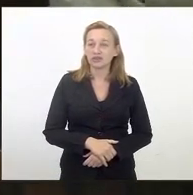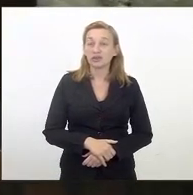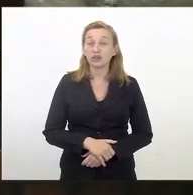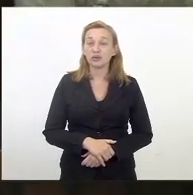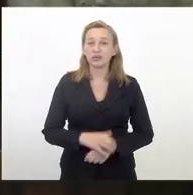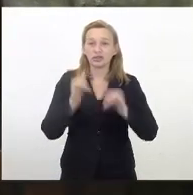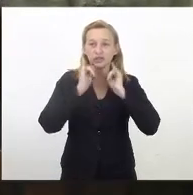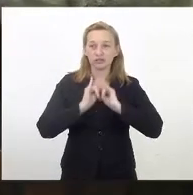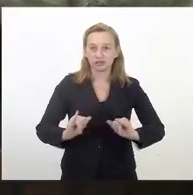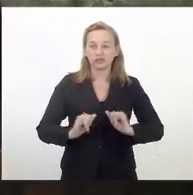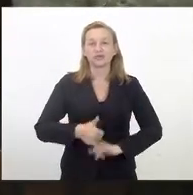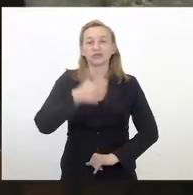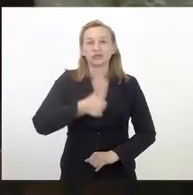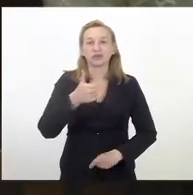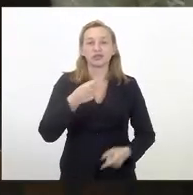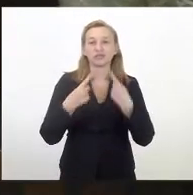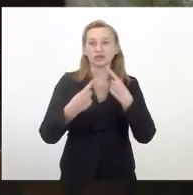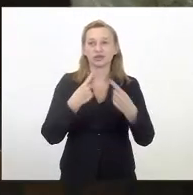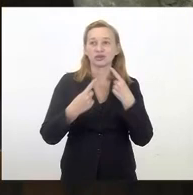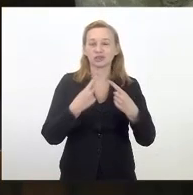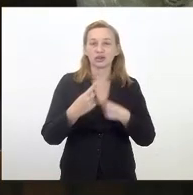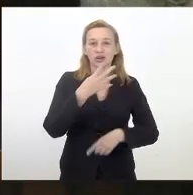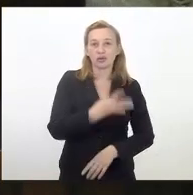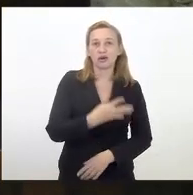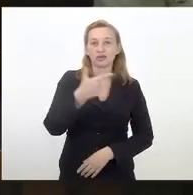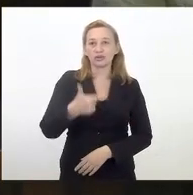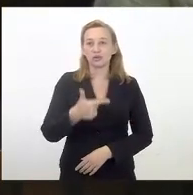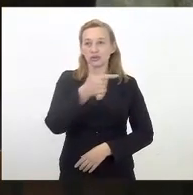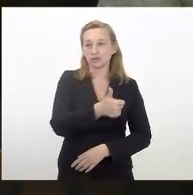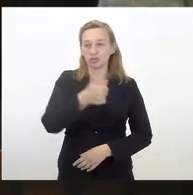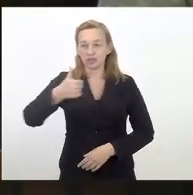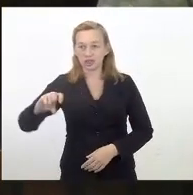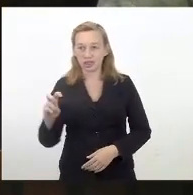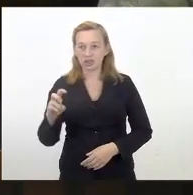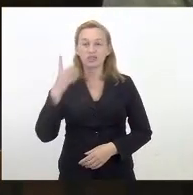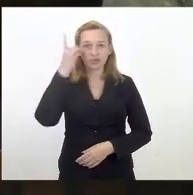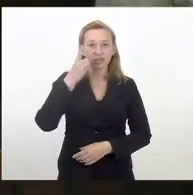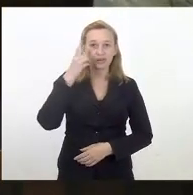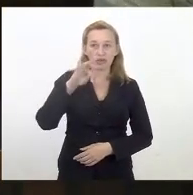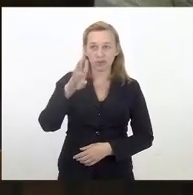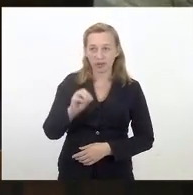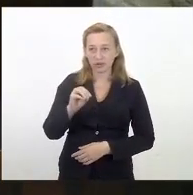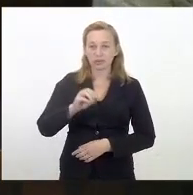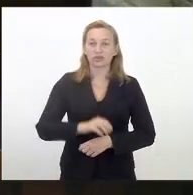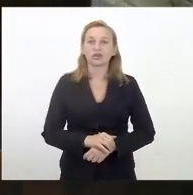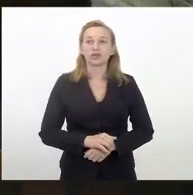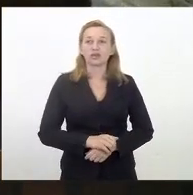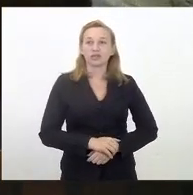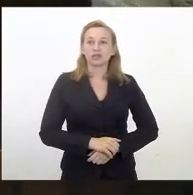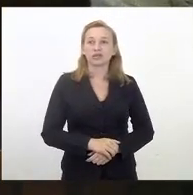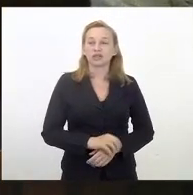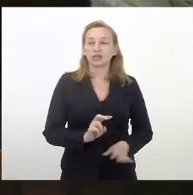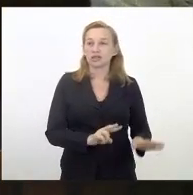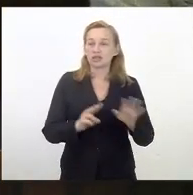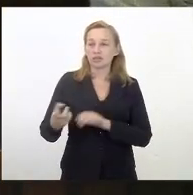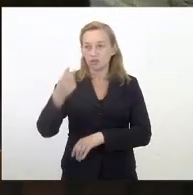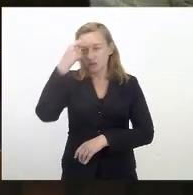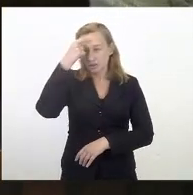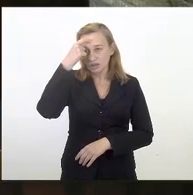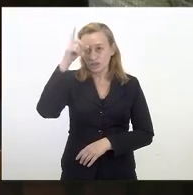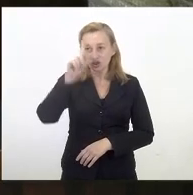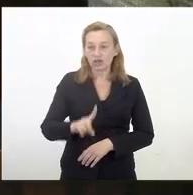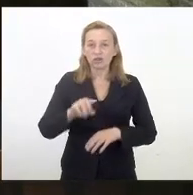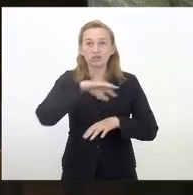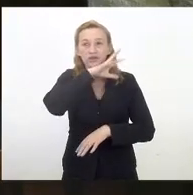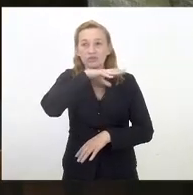anuncio em primeira discussão o projeto de lei 422 2015 de autoria do deputado Beto institui a semana de conscientização dos direitos